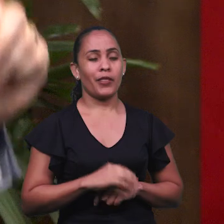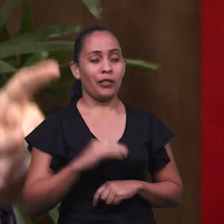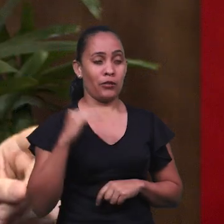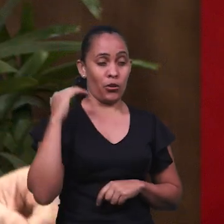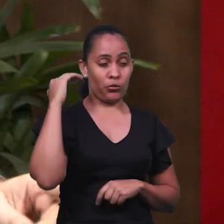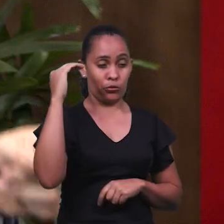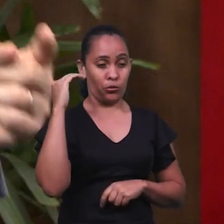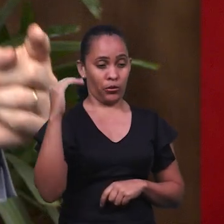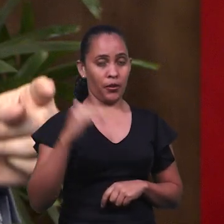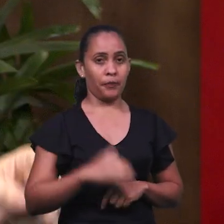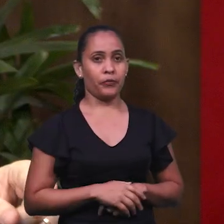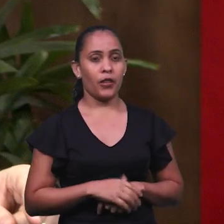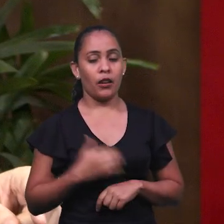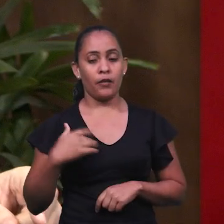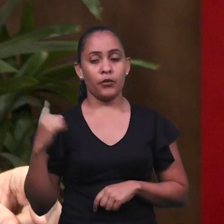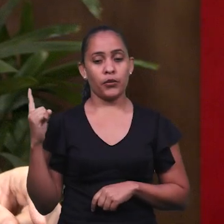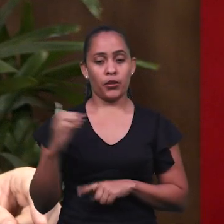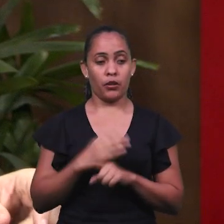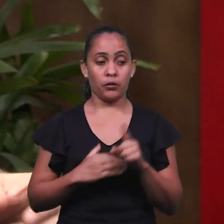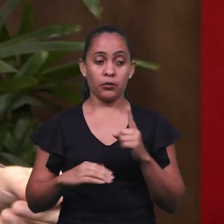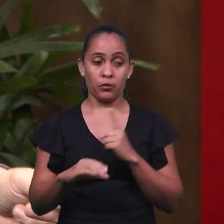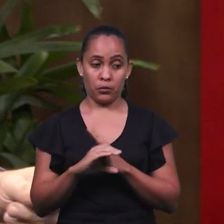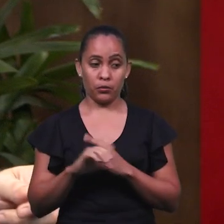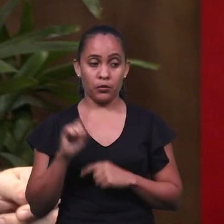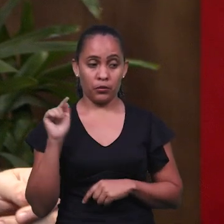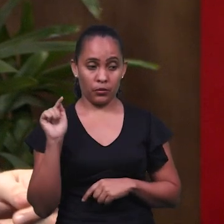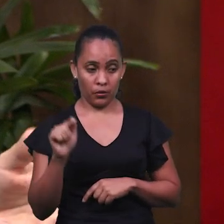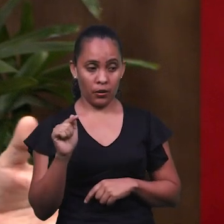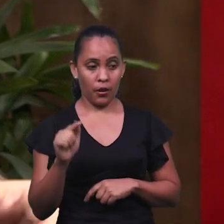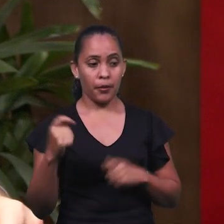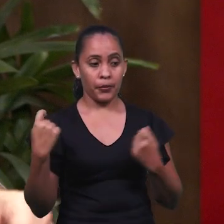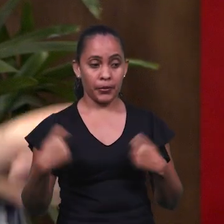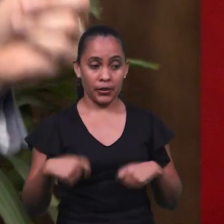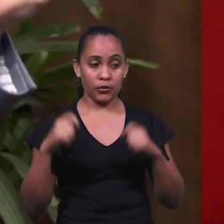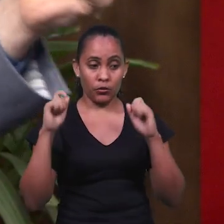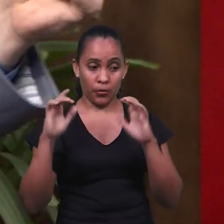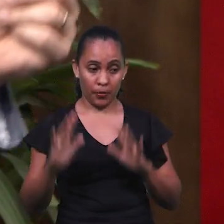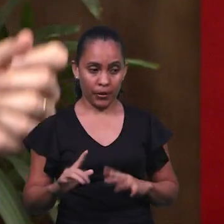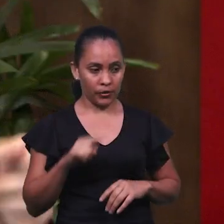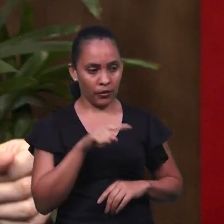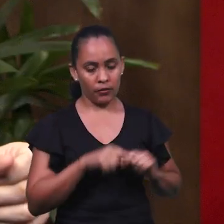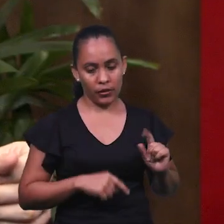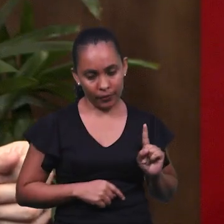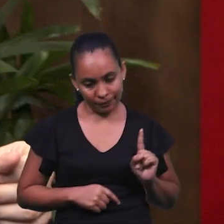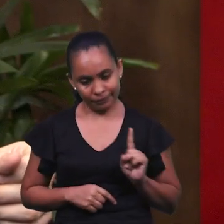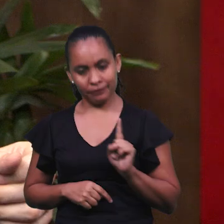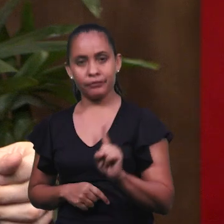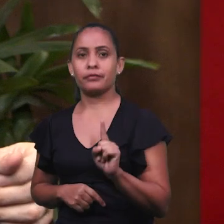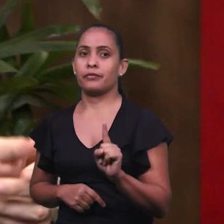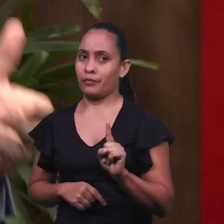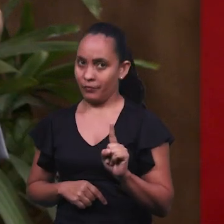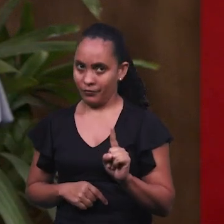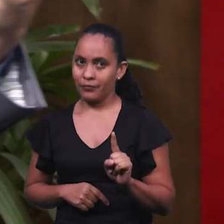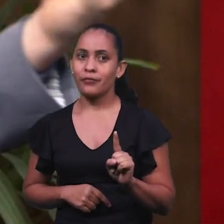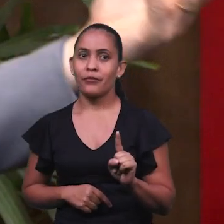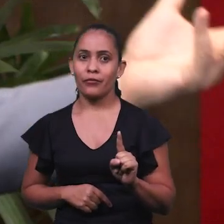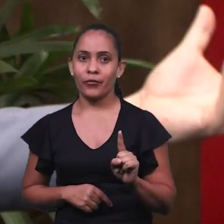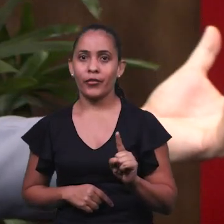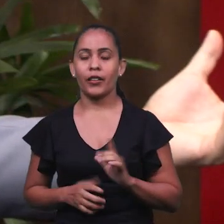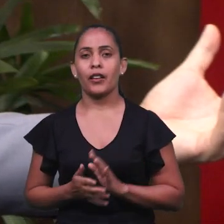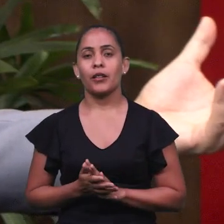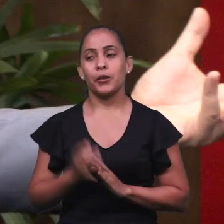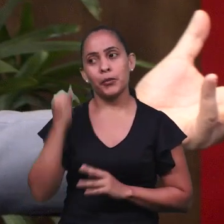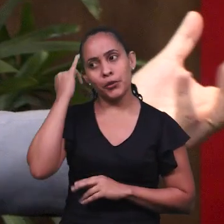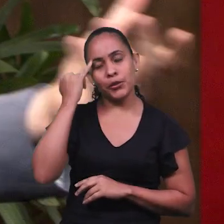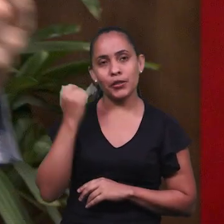fase adulta, eles vão chegar num culto com a vida, precisando de uma bênção, e você vai assisti-los. Então, assim, eu não sei se o